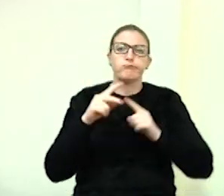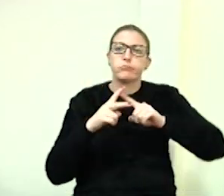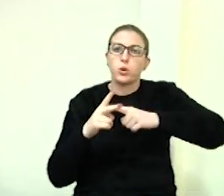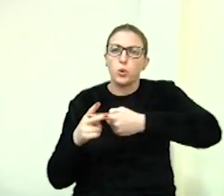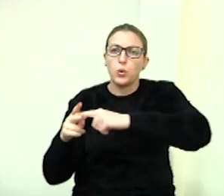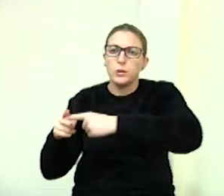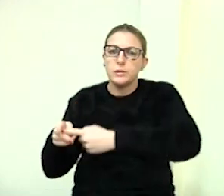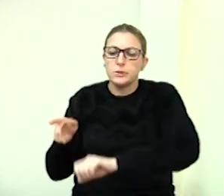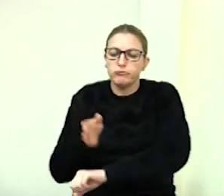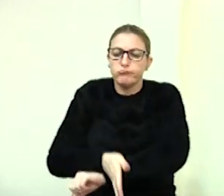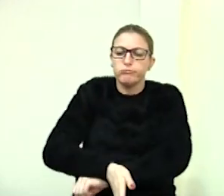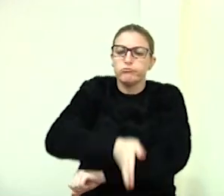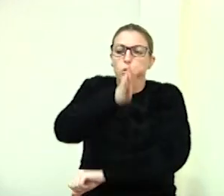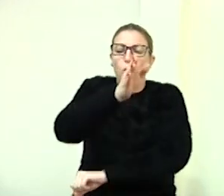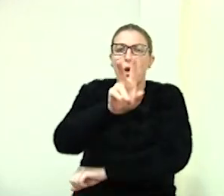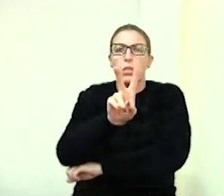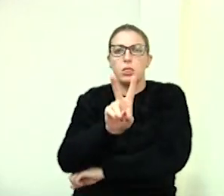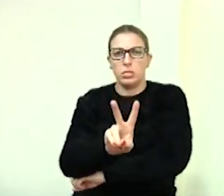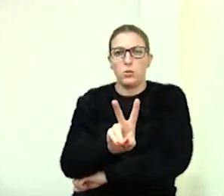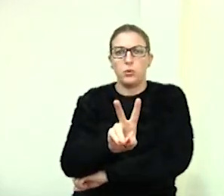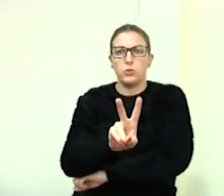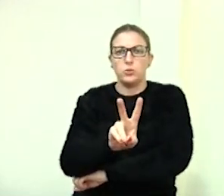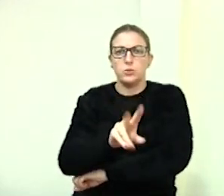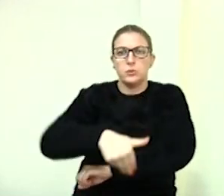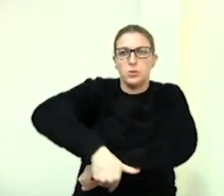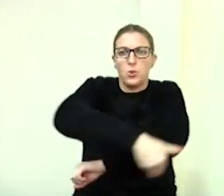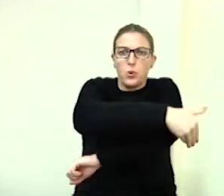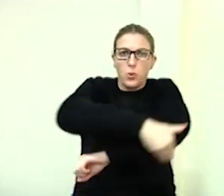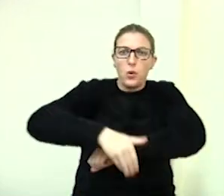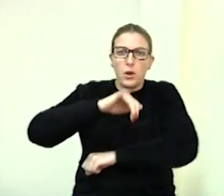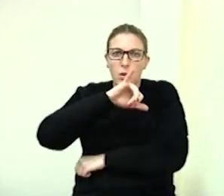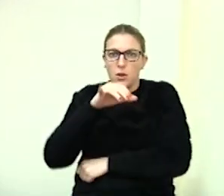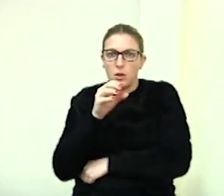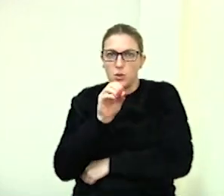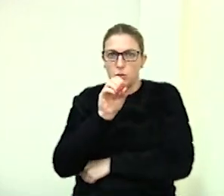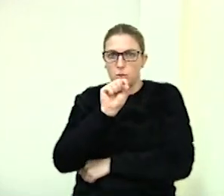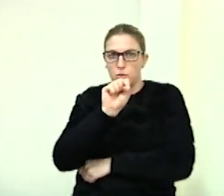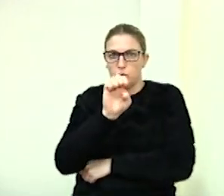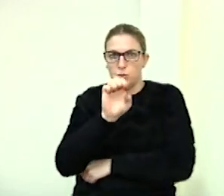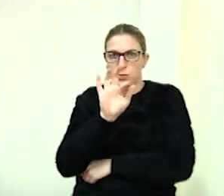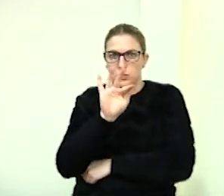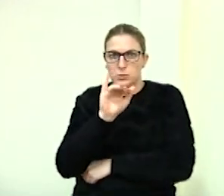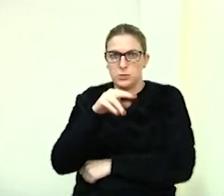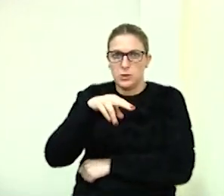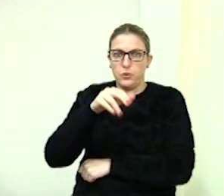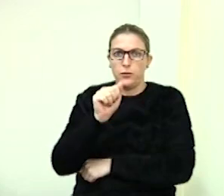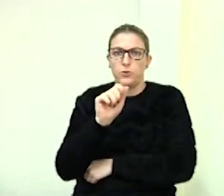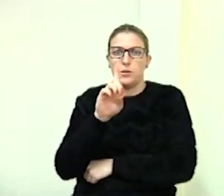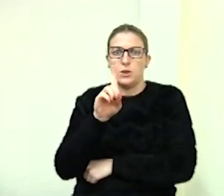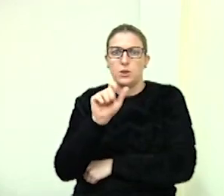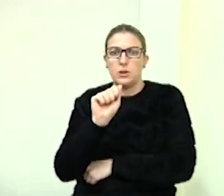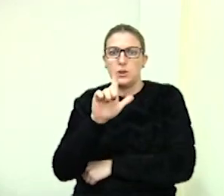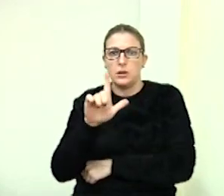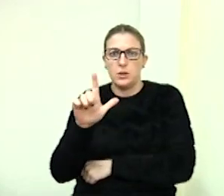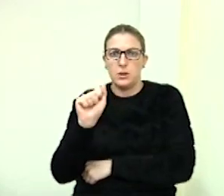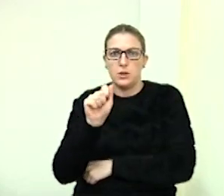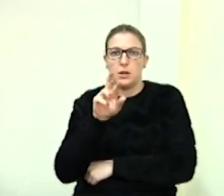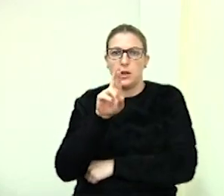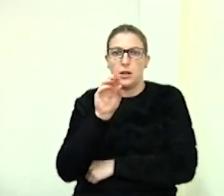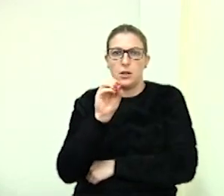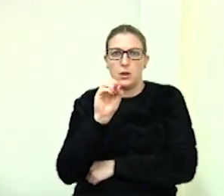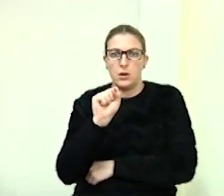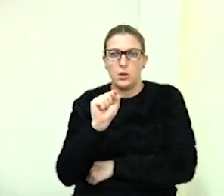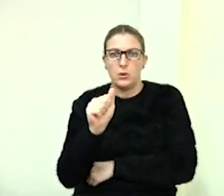na Travessa 2, da Josefina Dallarosa até a Belo Cardoso, bairro Presidente Vargas. Pedido de providência nº